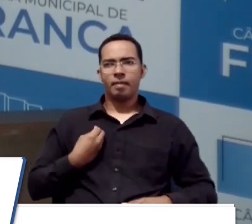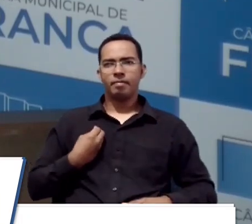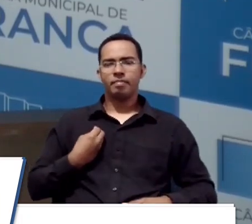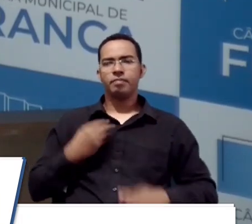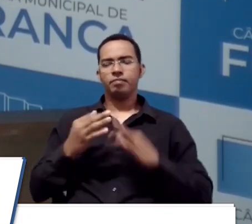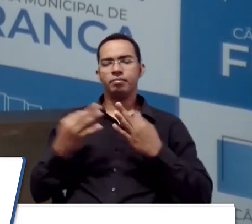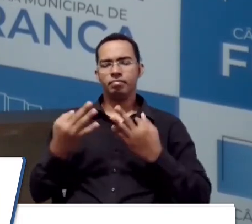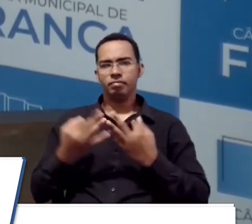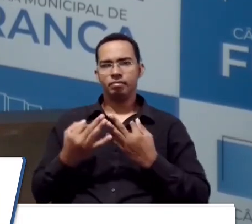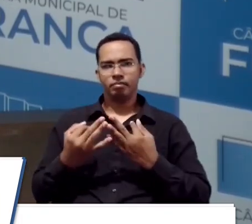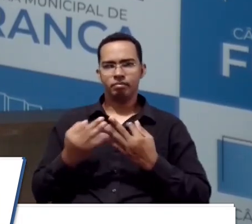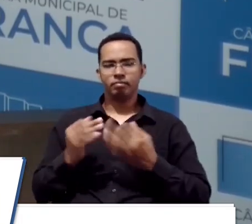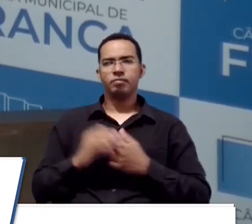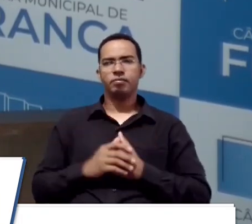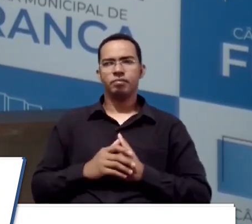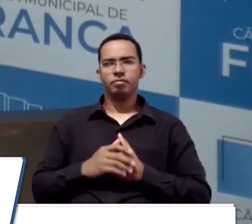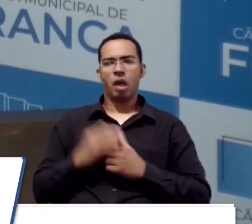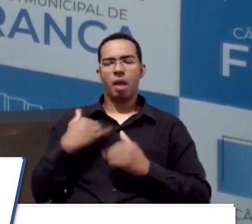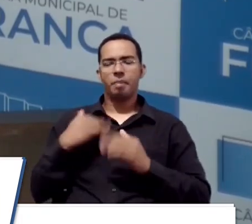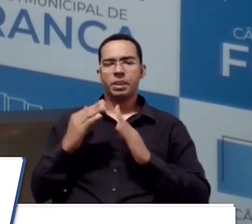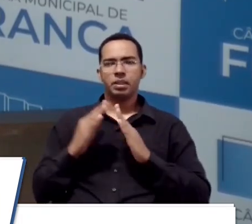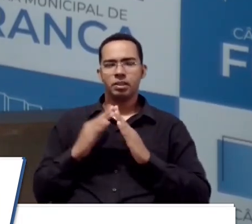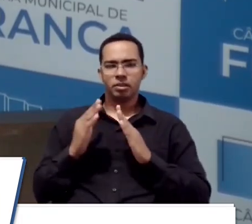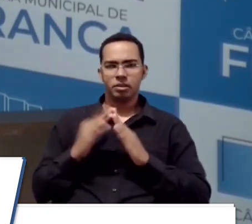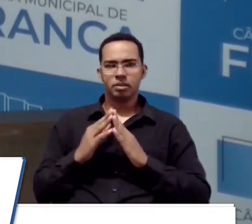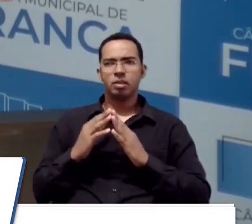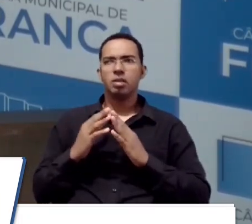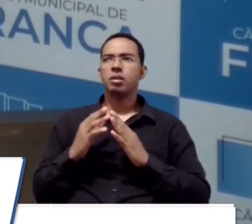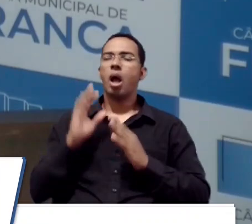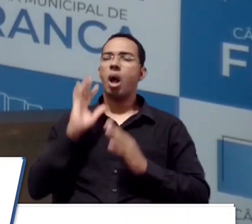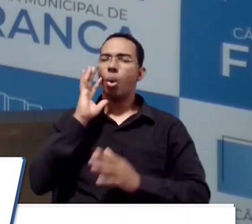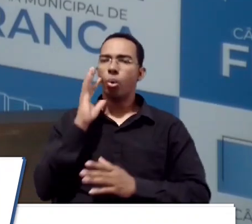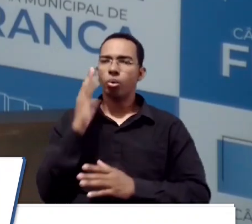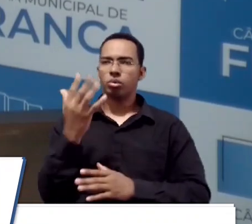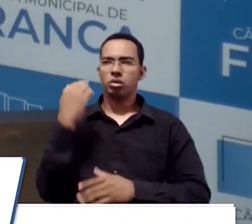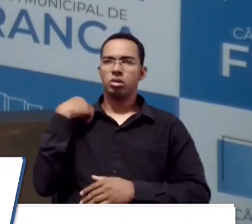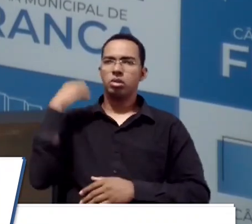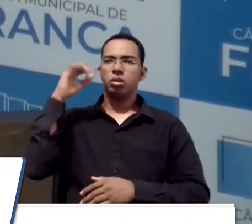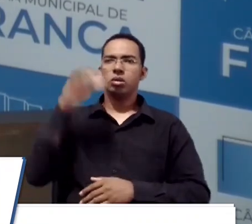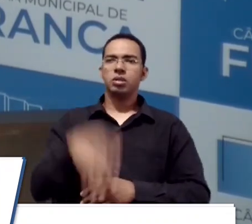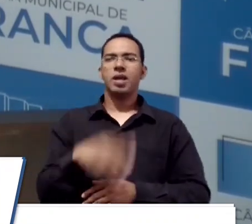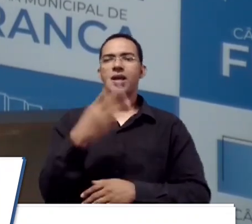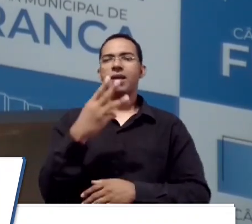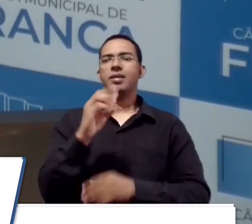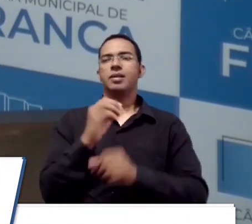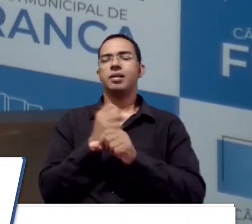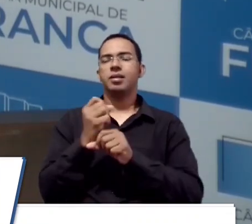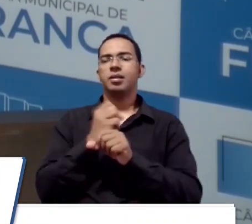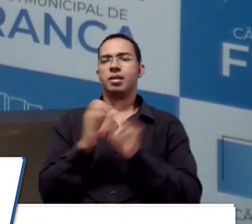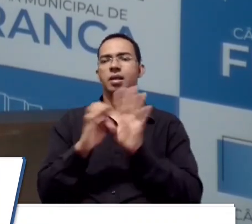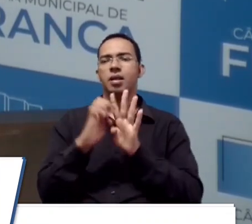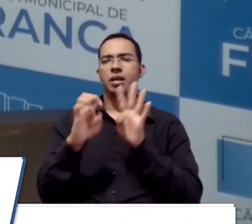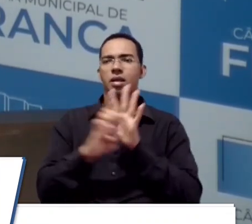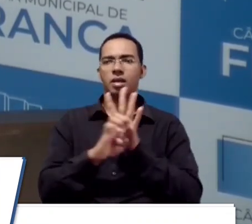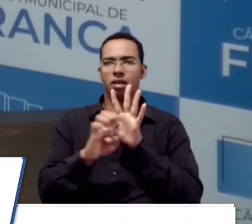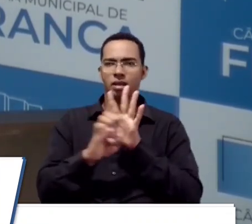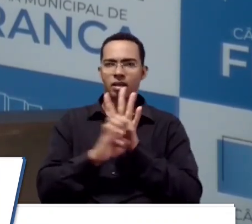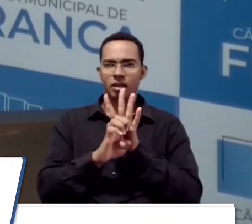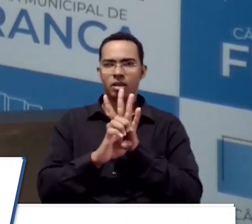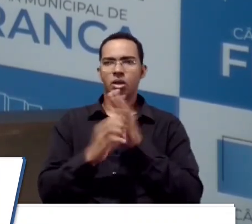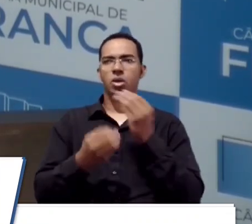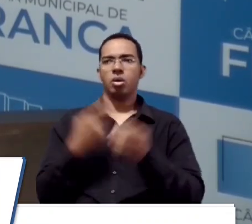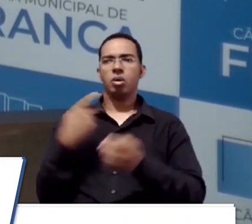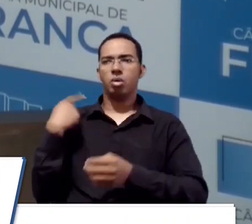família, sobre a minha casa, se concretizou, e eu estou há 30 anos na Igreja do Evangelho Quadrangular, como pastor há